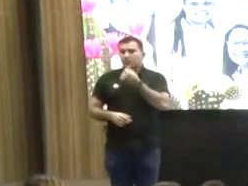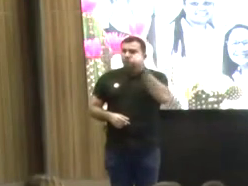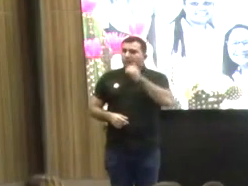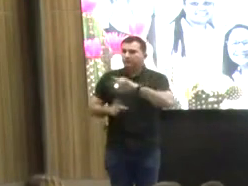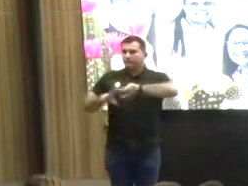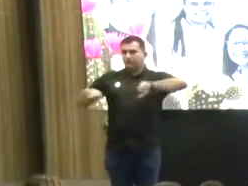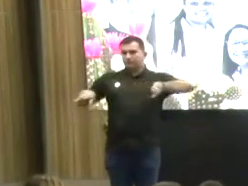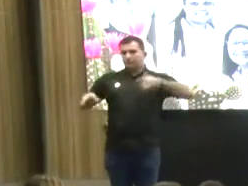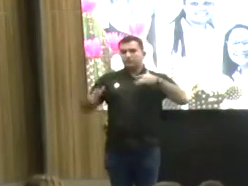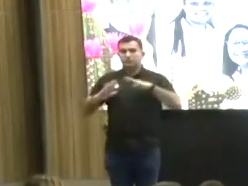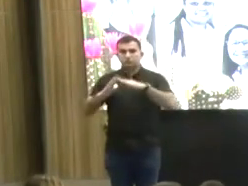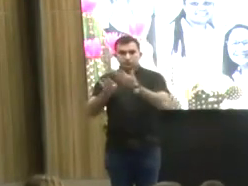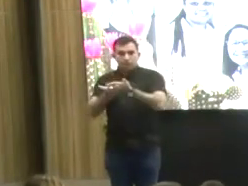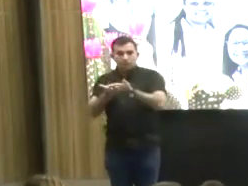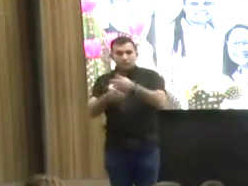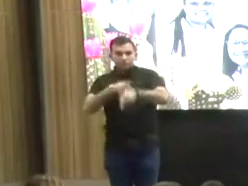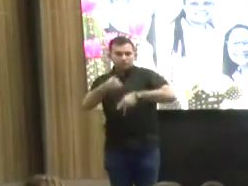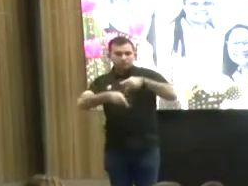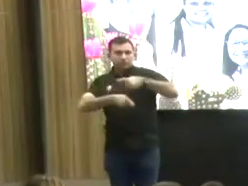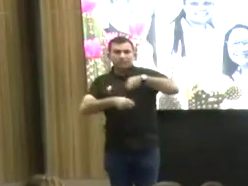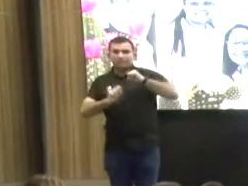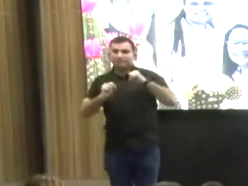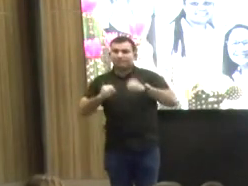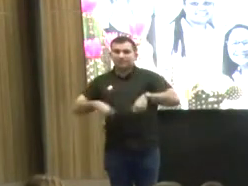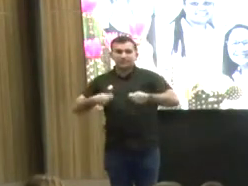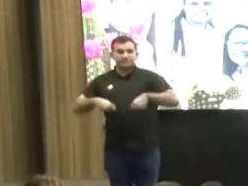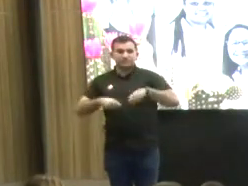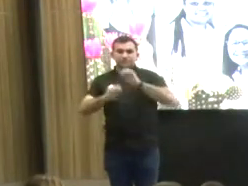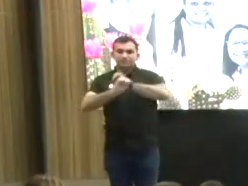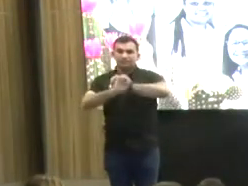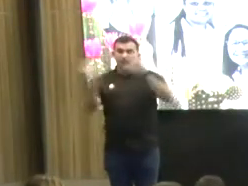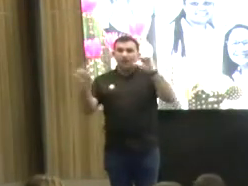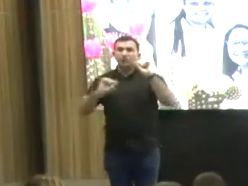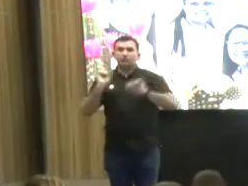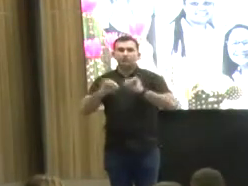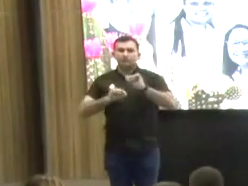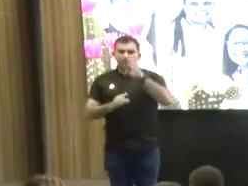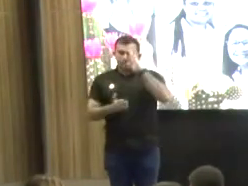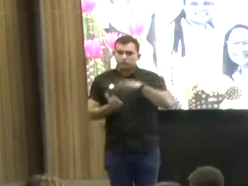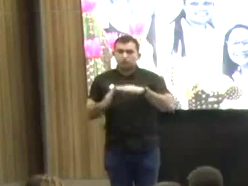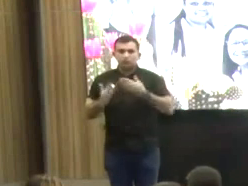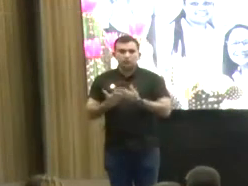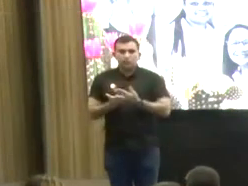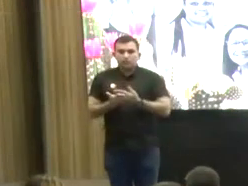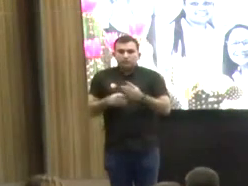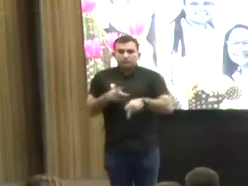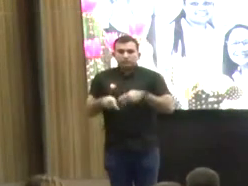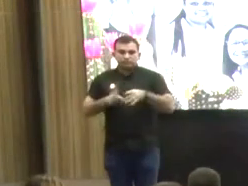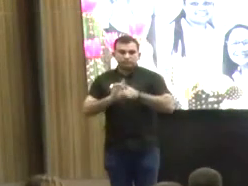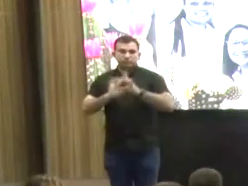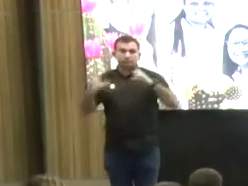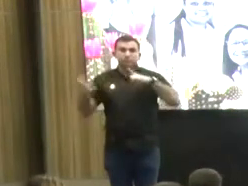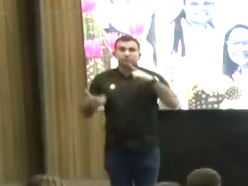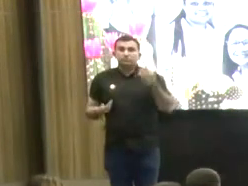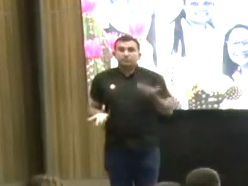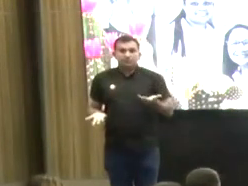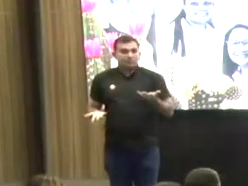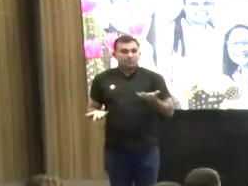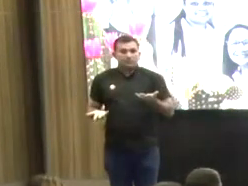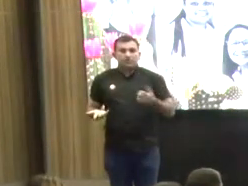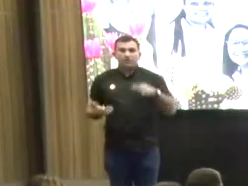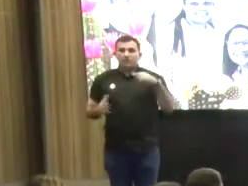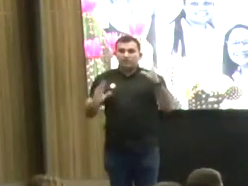precisamos ter muita clareza do que é a nossa luta política. De que a gente está lutando para inserir o povo na história do Brasil. Porque a